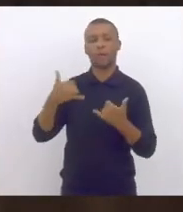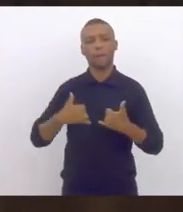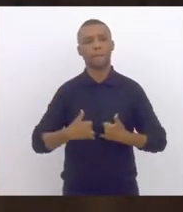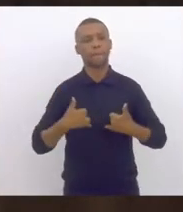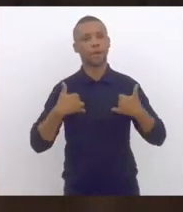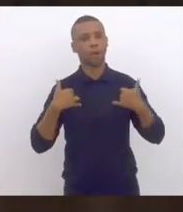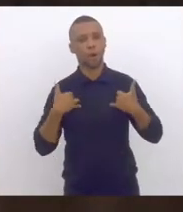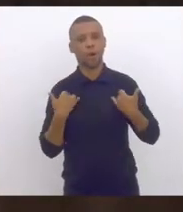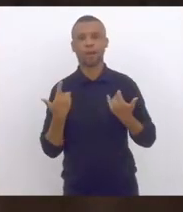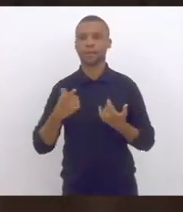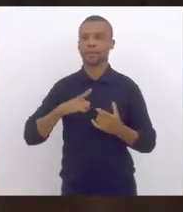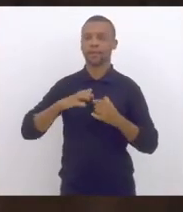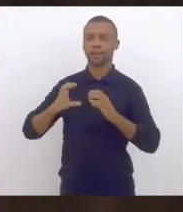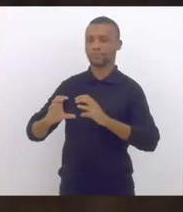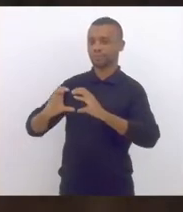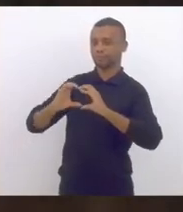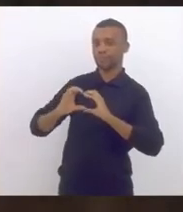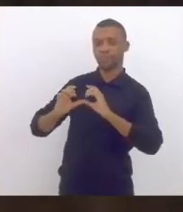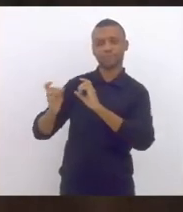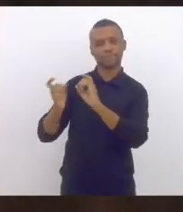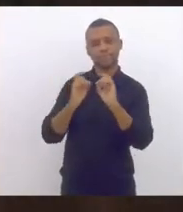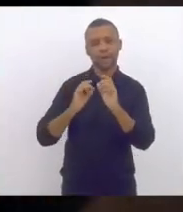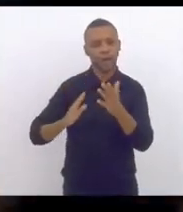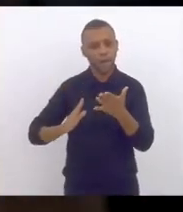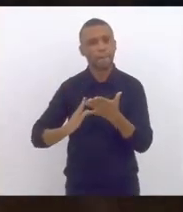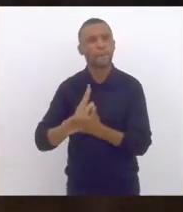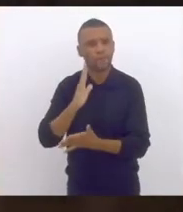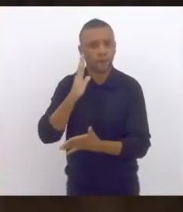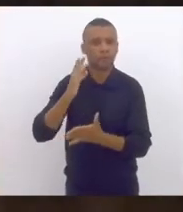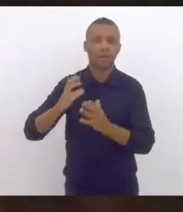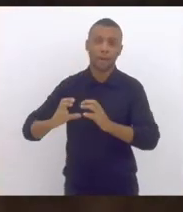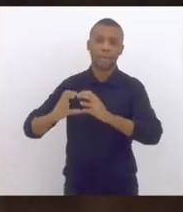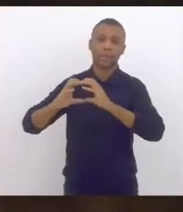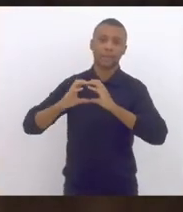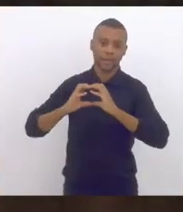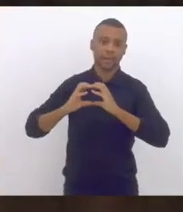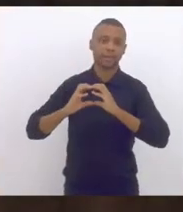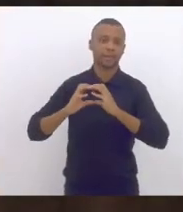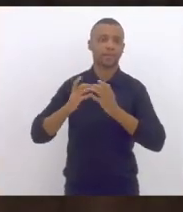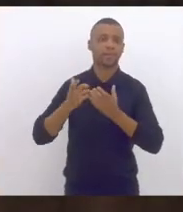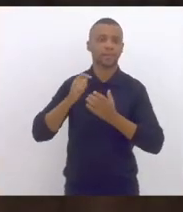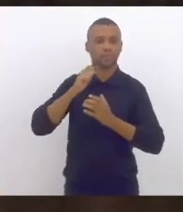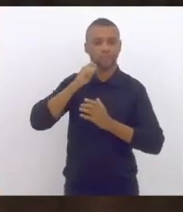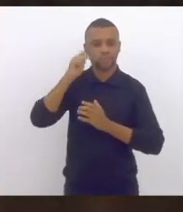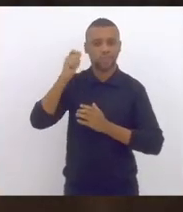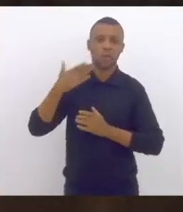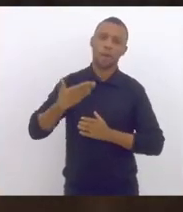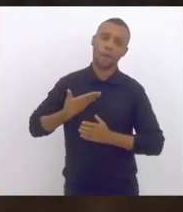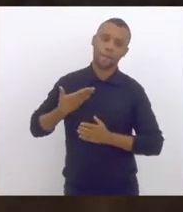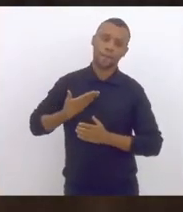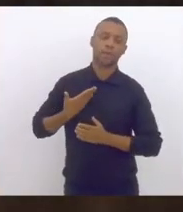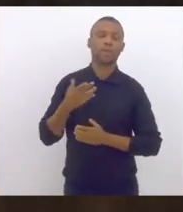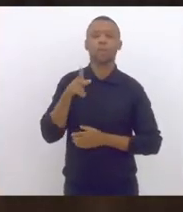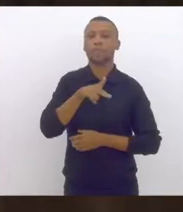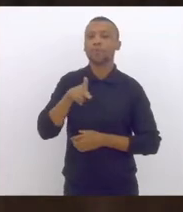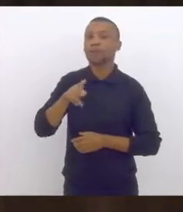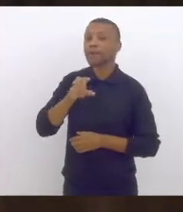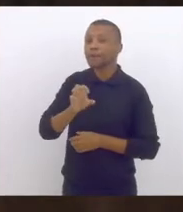ter concedido e ter sido aprovado pelo plenário dessa casa a medalha Tiradentes para o meu querido amigo professor Evaldo